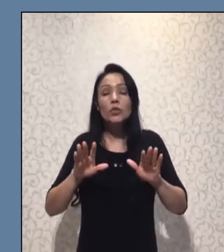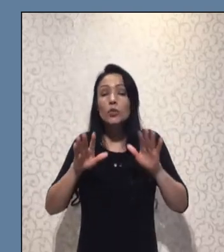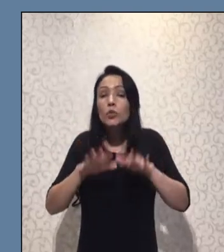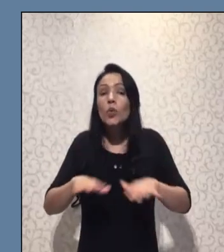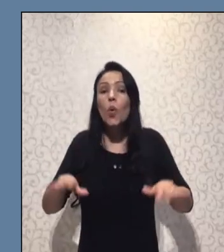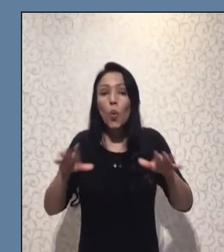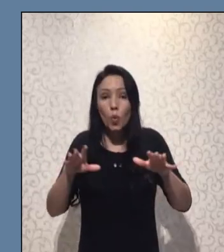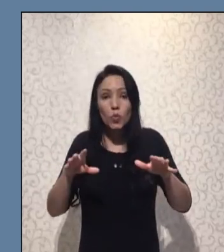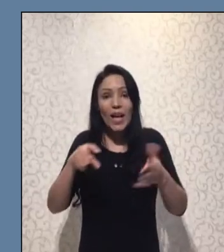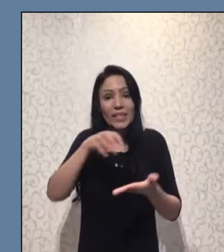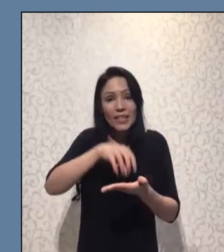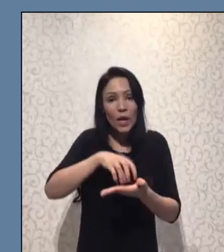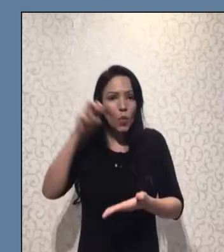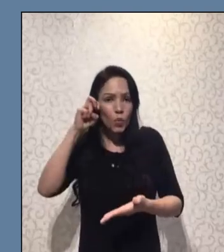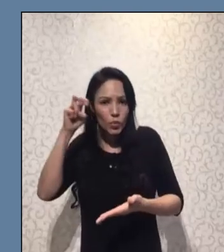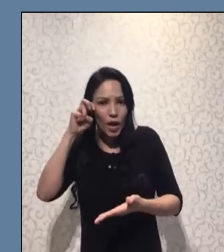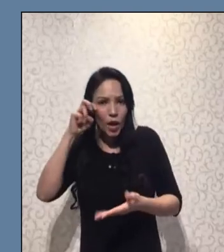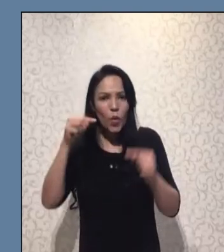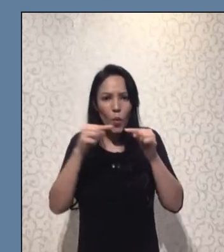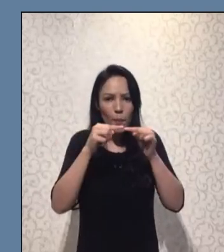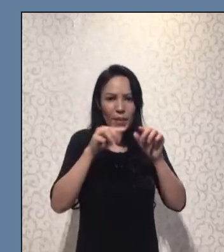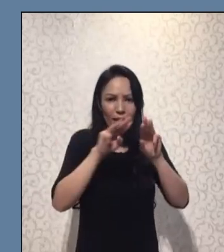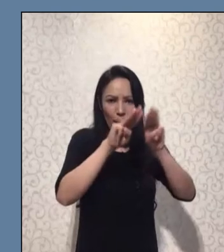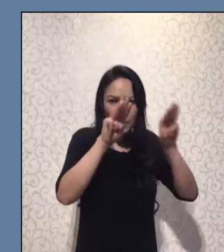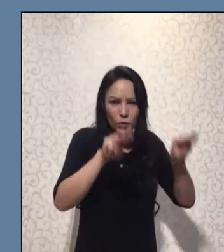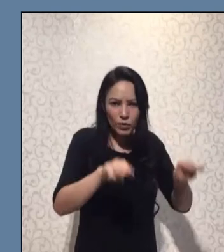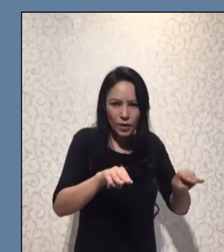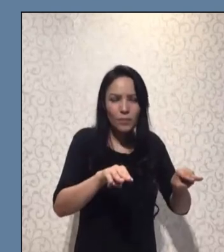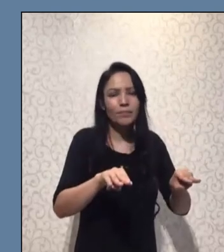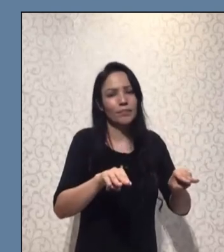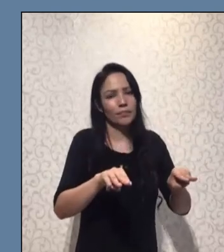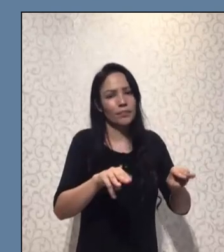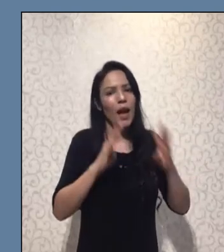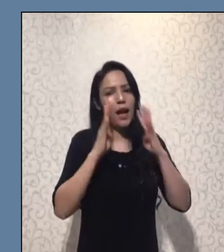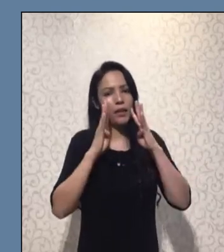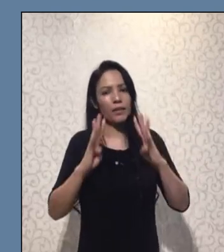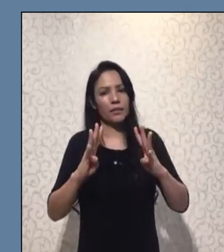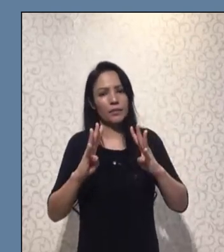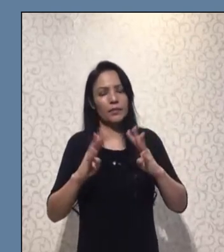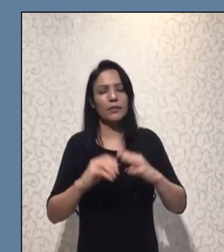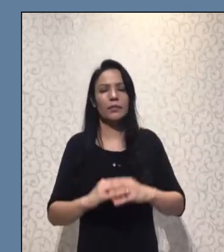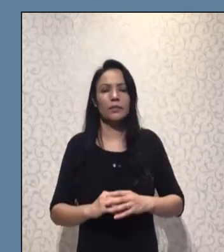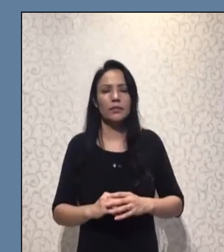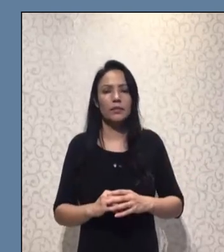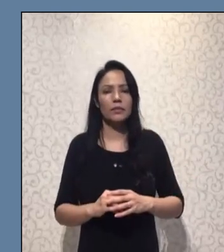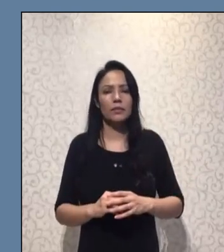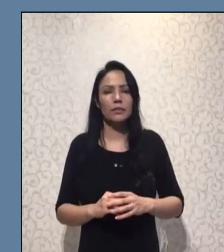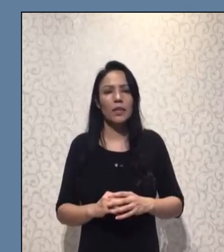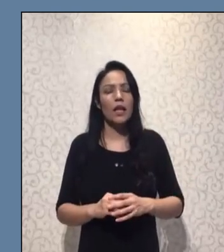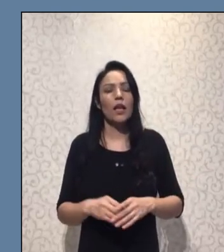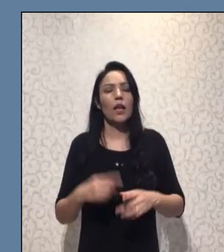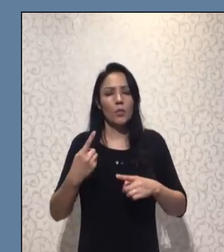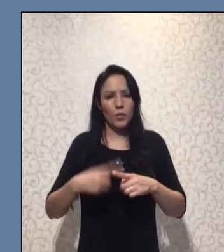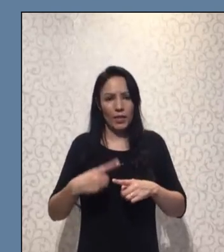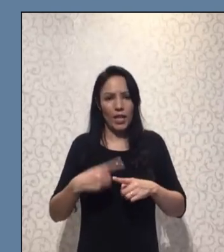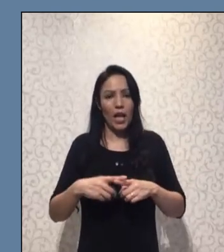culturais são museus. Por que que eu estou chamando a atenção disso? Eu estou falando de museus públicos,